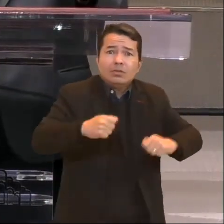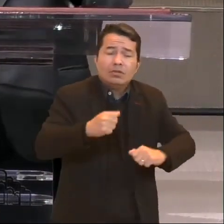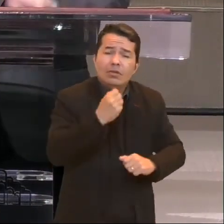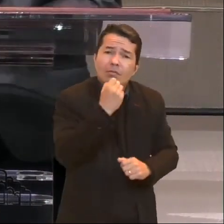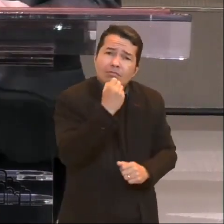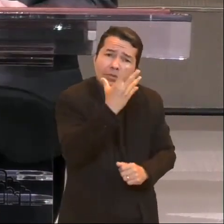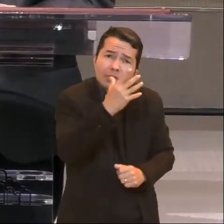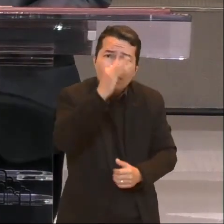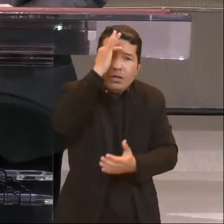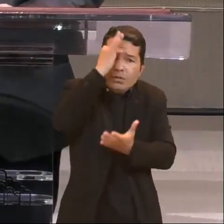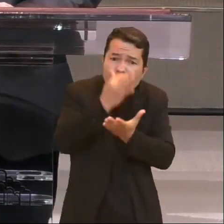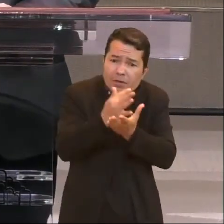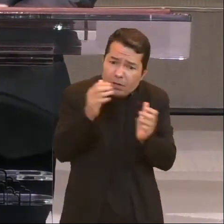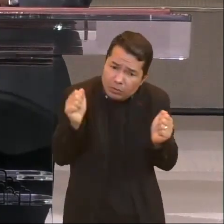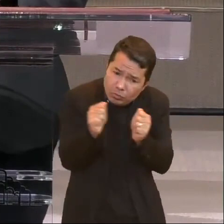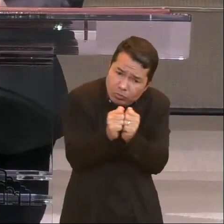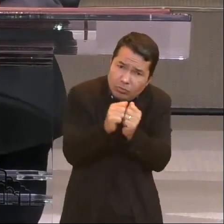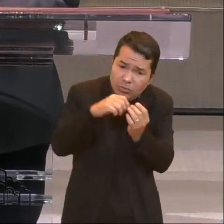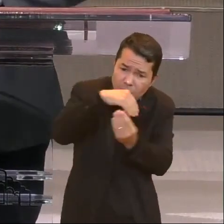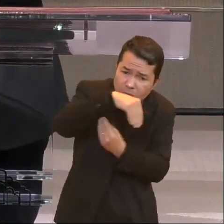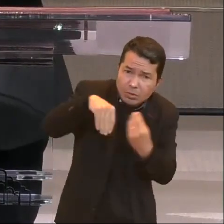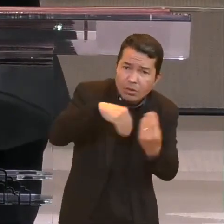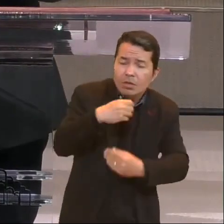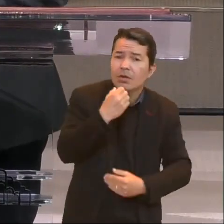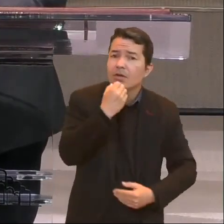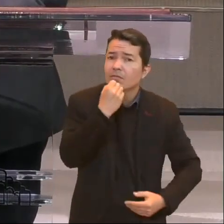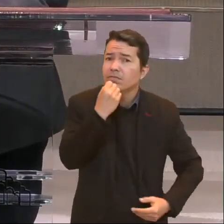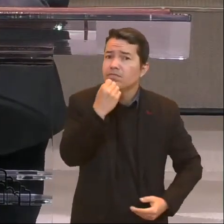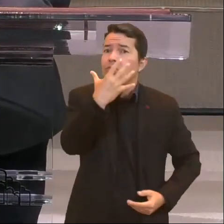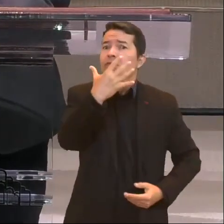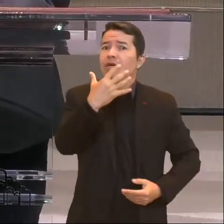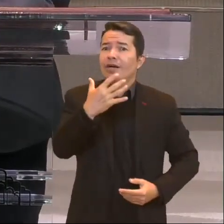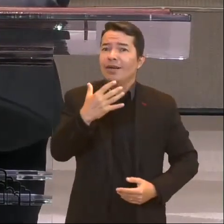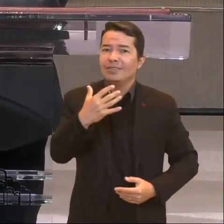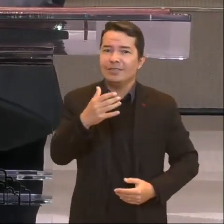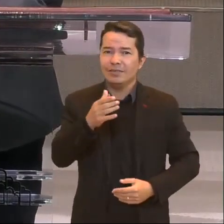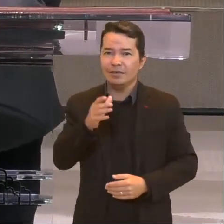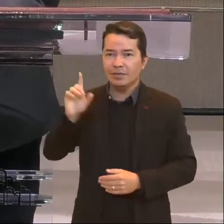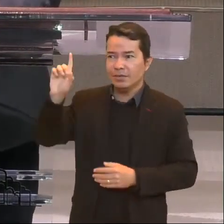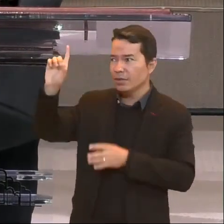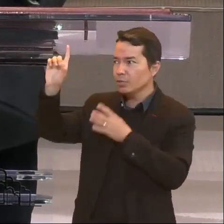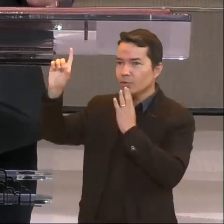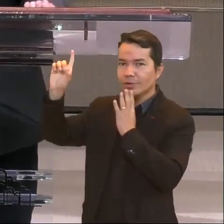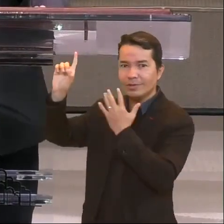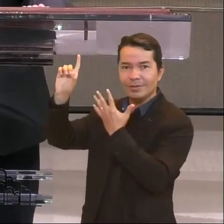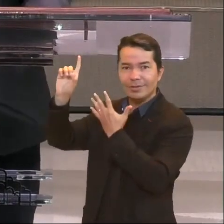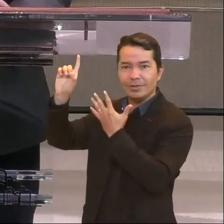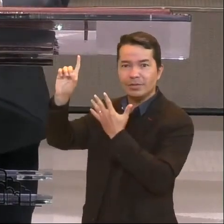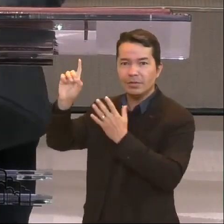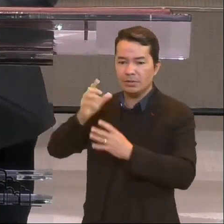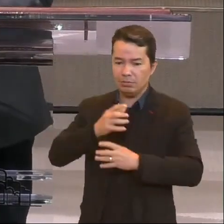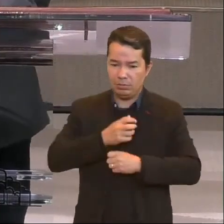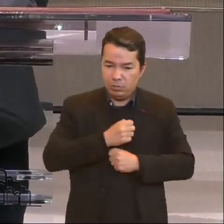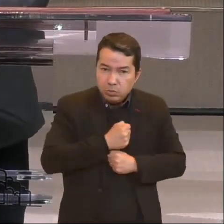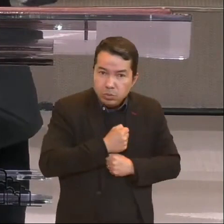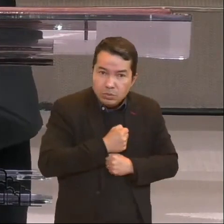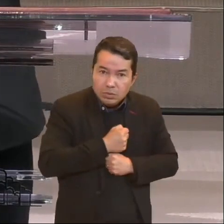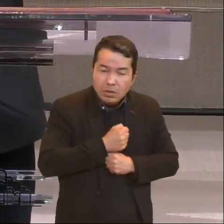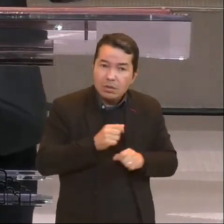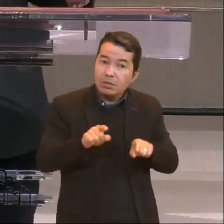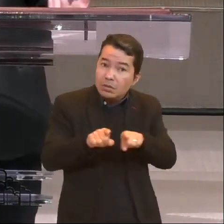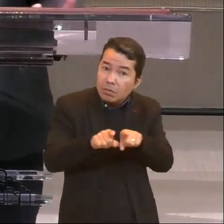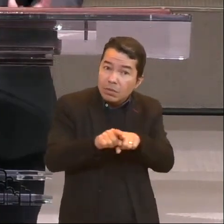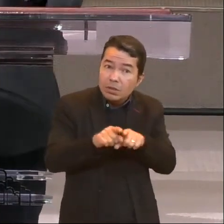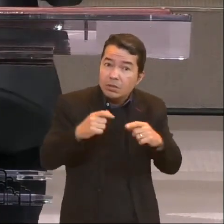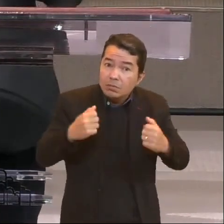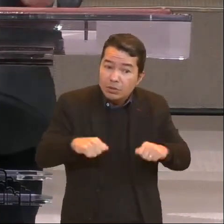bondade e a fé que vocês têm. A bondade, juntem o conhecimento, e ao conhecimento o domínio próprio, e ao domínio próprio